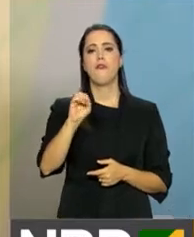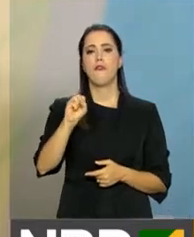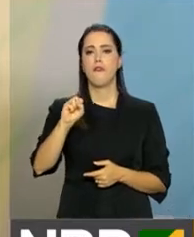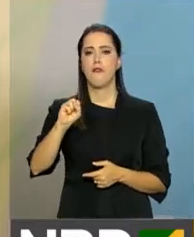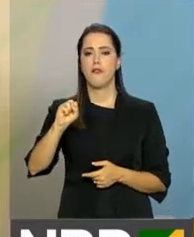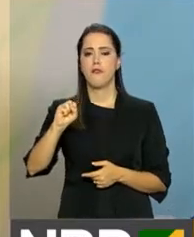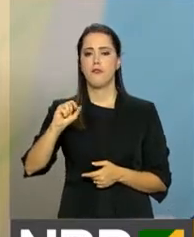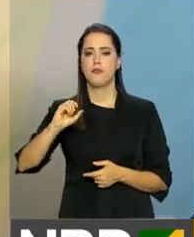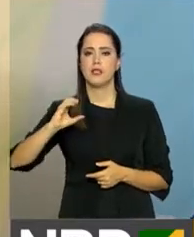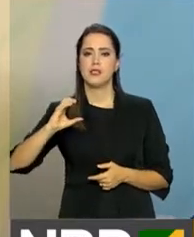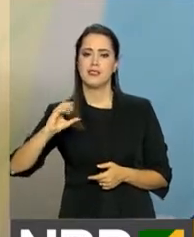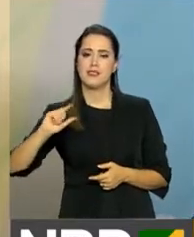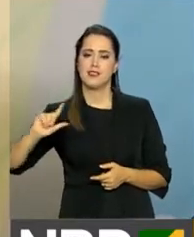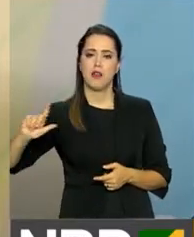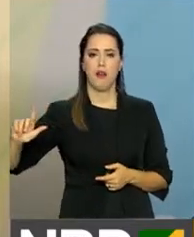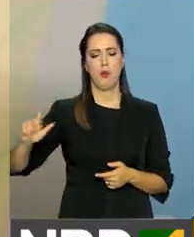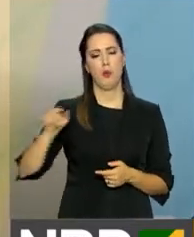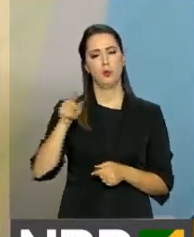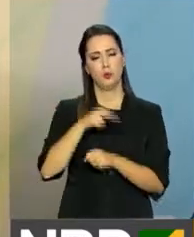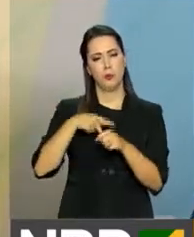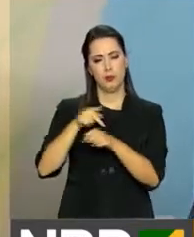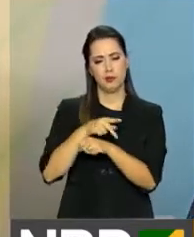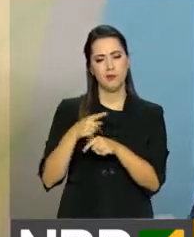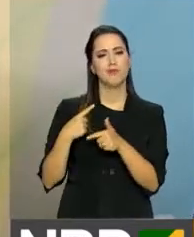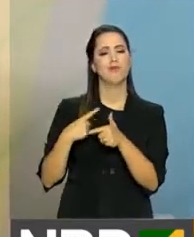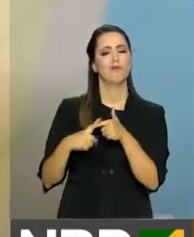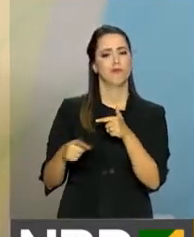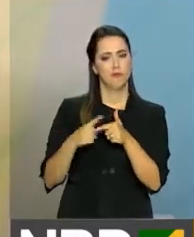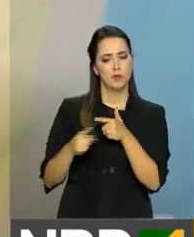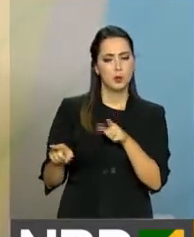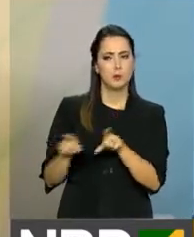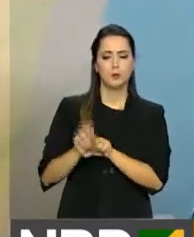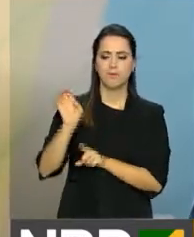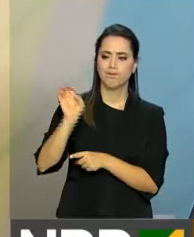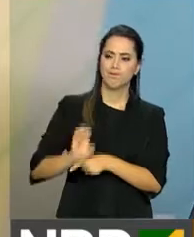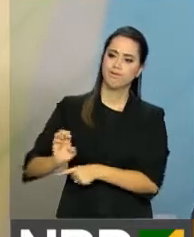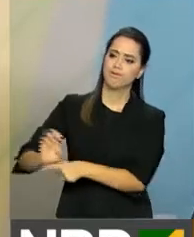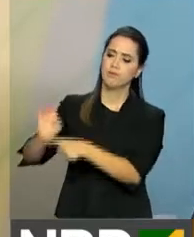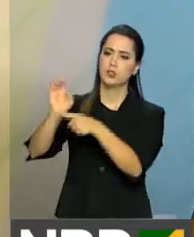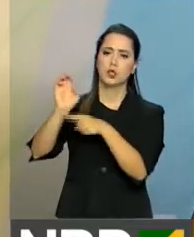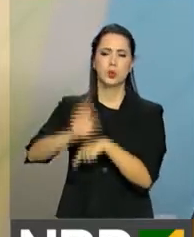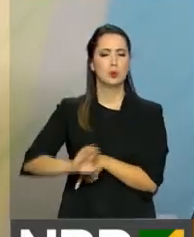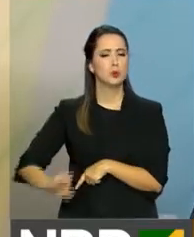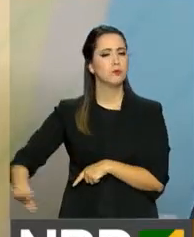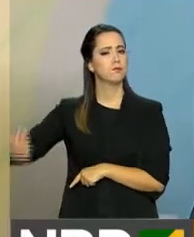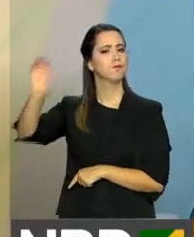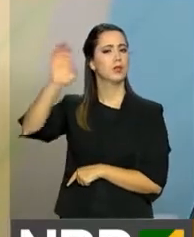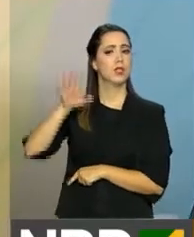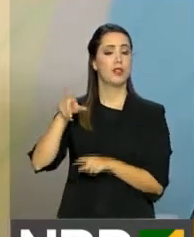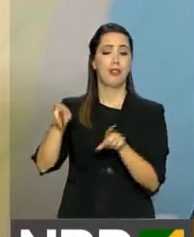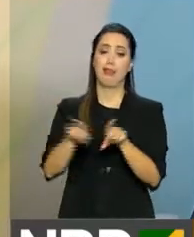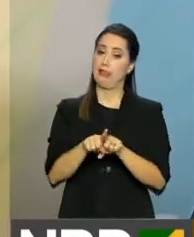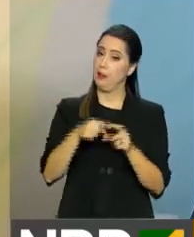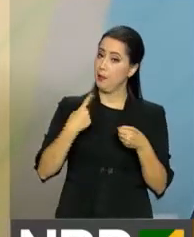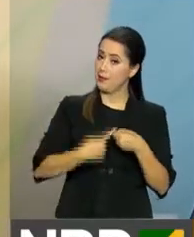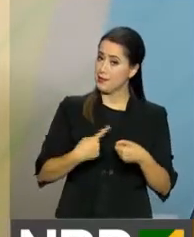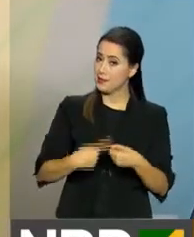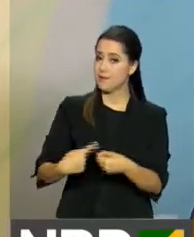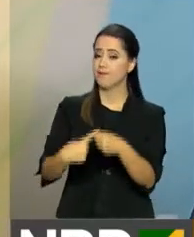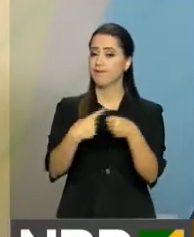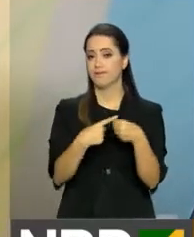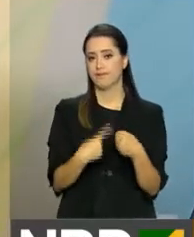dos estados e dos municípios os senhores e senhoras percebam que ao longo do tempo da ii durante muito tempo